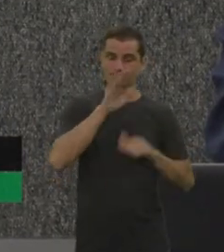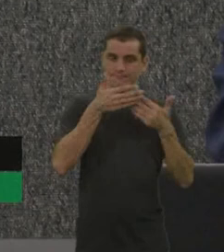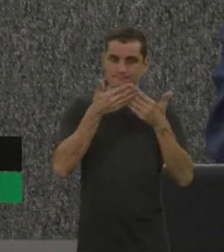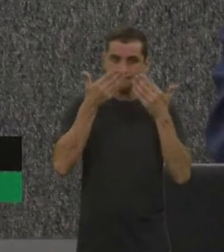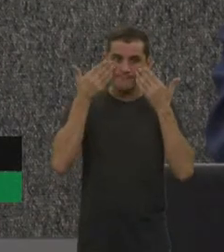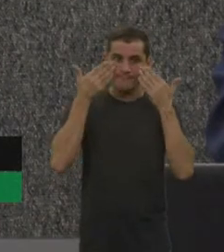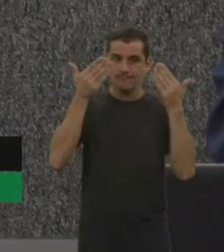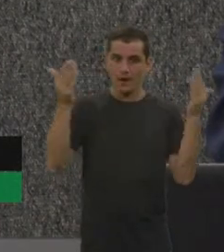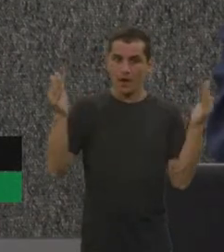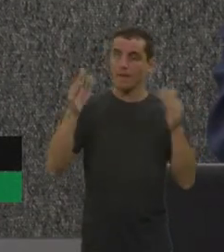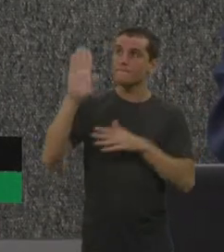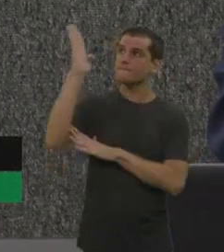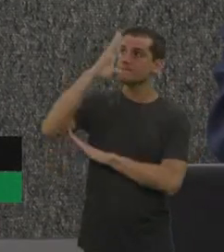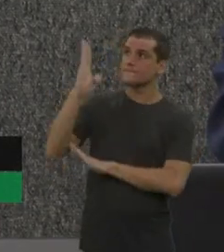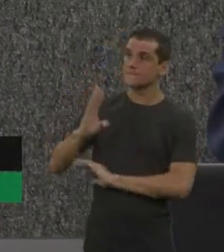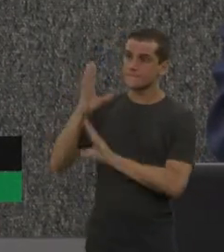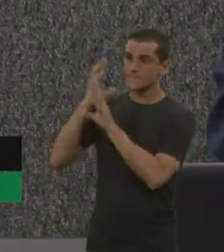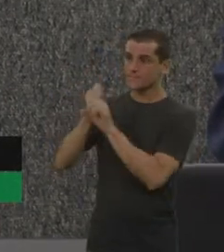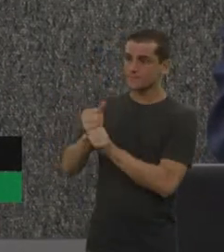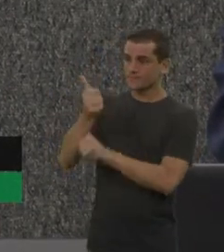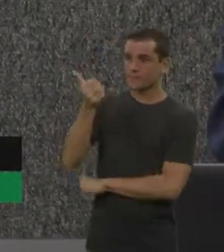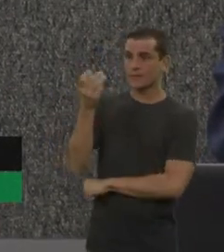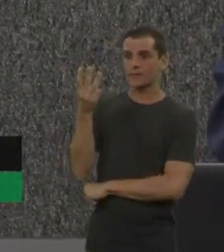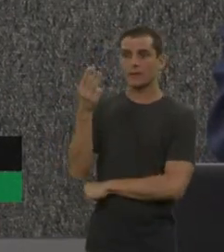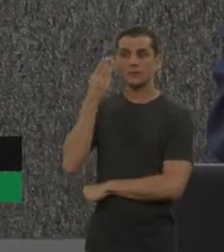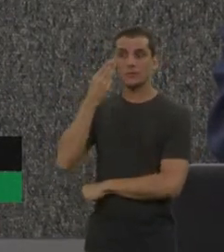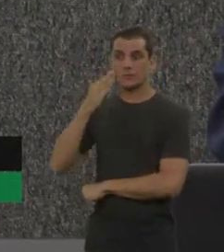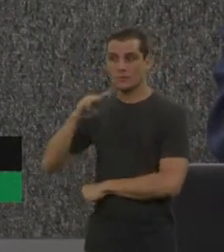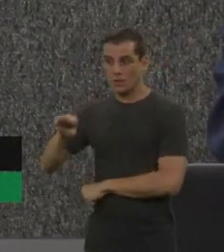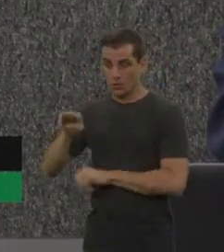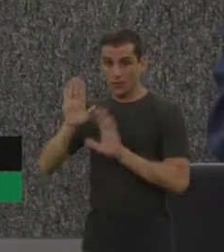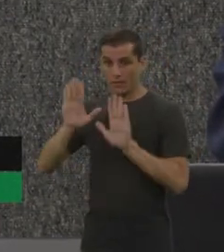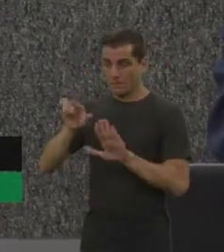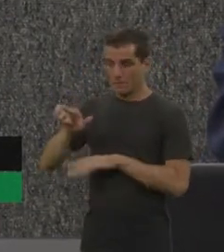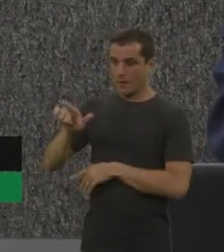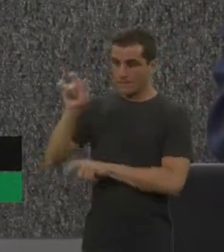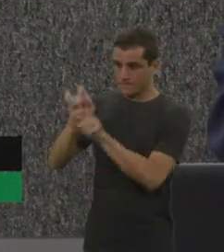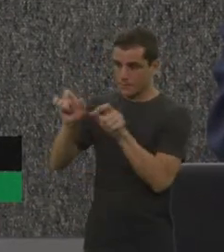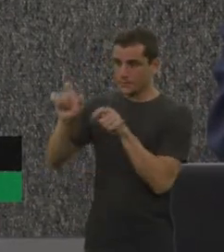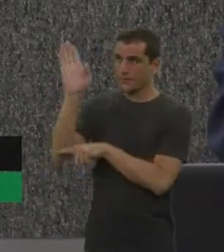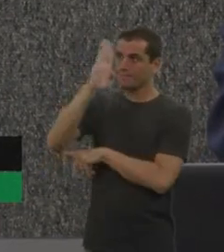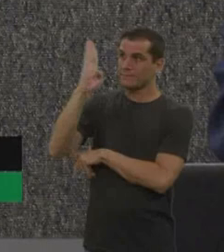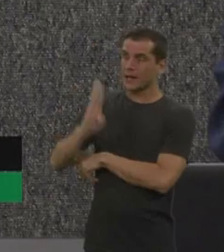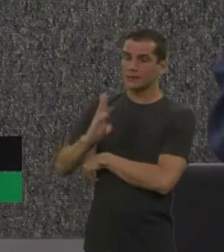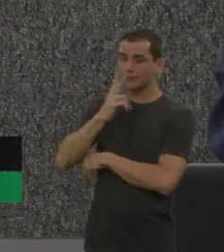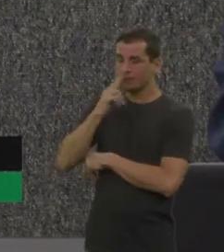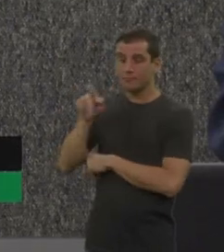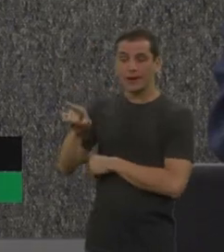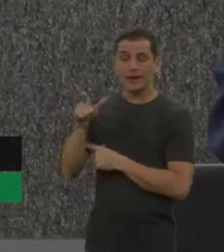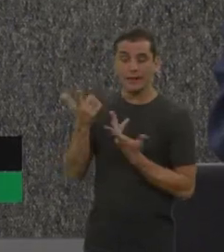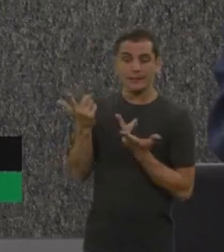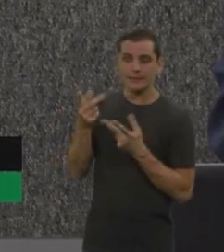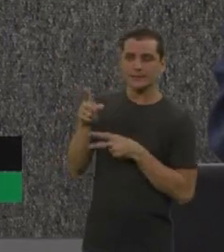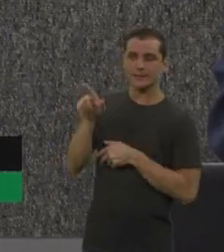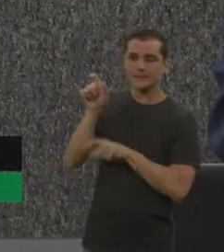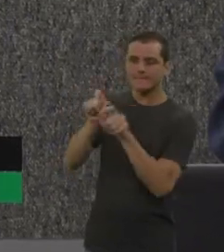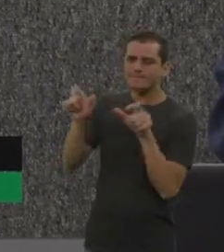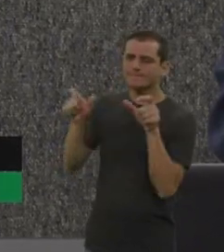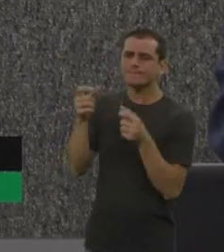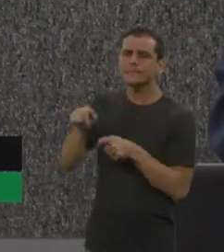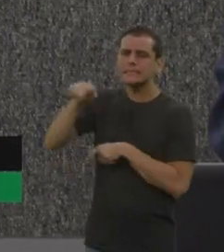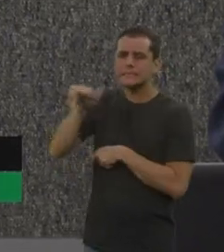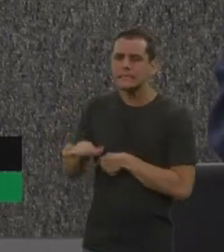de brasileiros, ainda são brasileiros invisibilizados. Nós não podemos nos esquecer